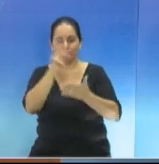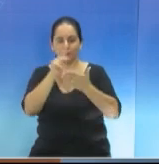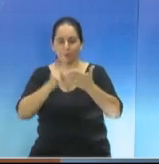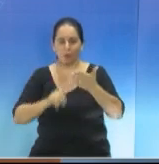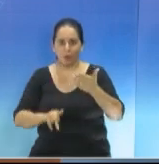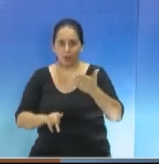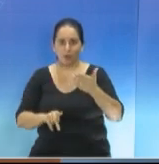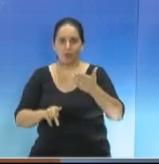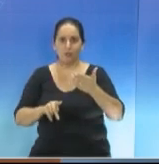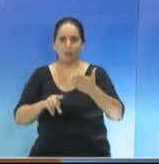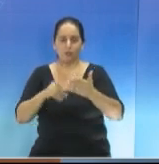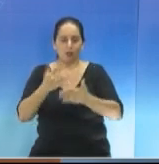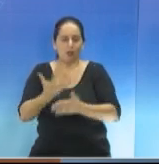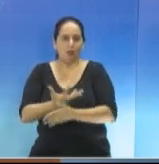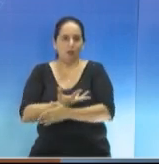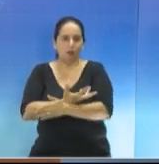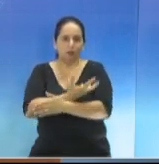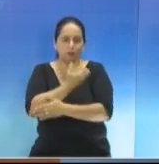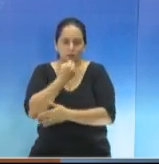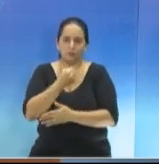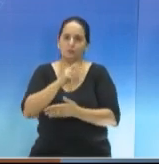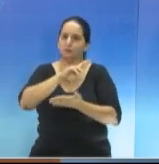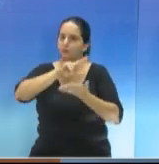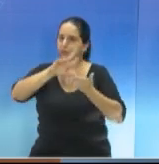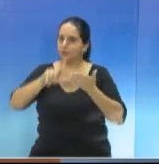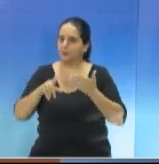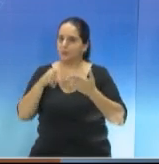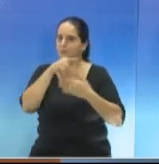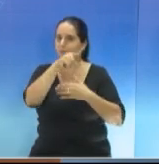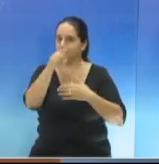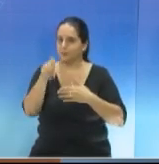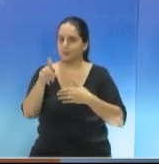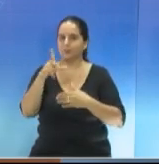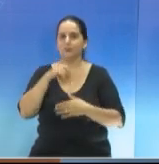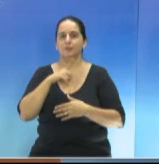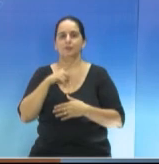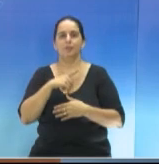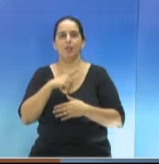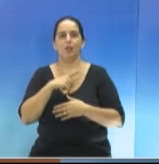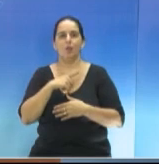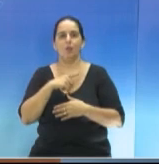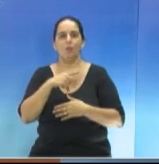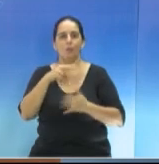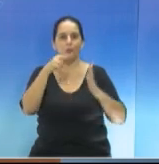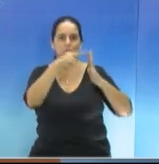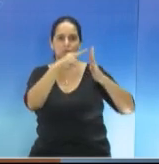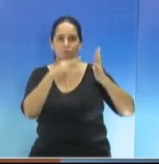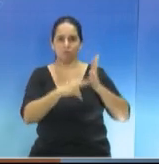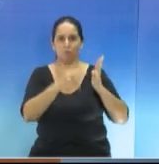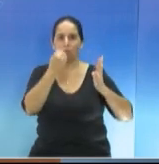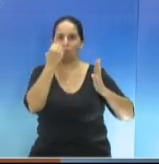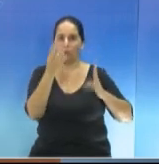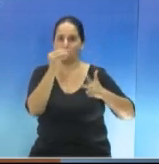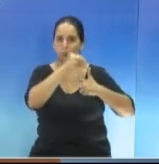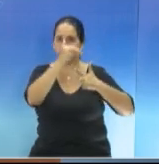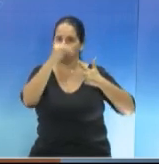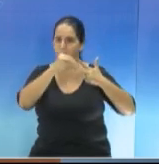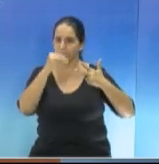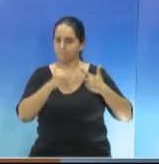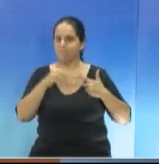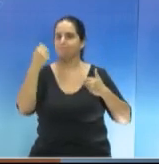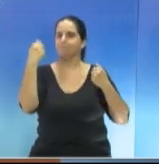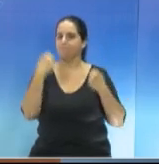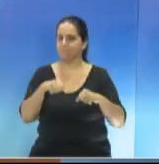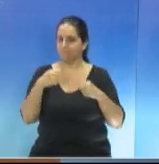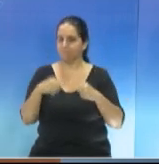a emotiva, a metalinguística. E eu quero, para vocês terem uma nota, né, uma média excelente no Enem,